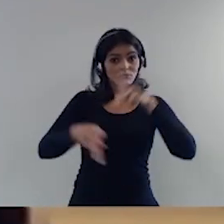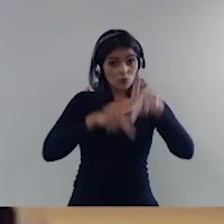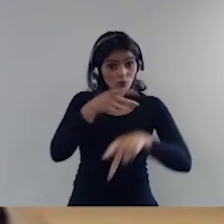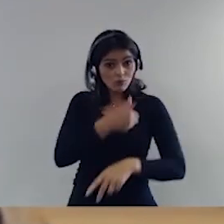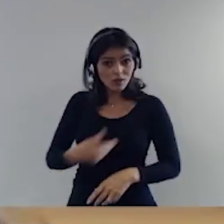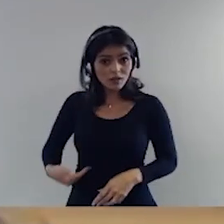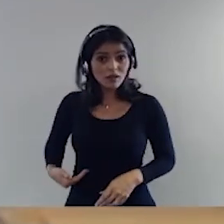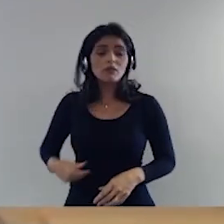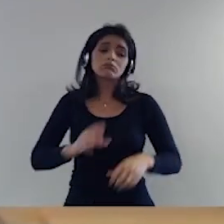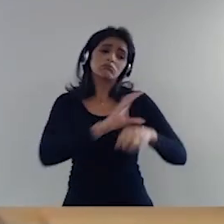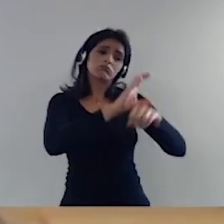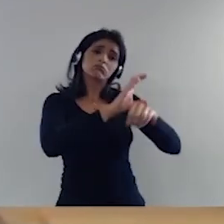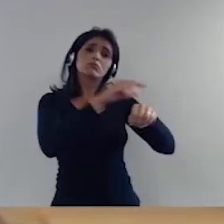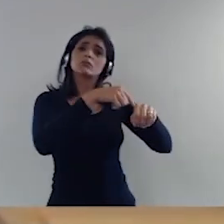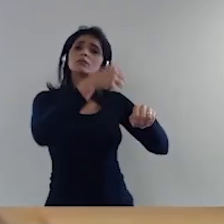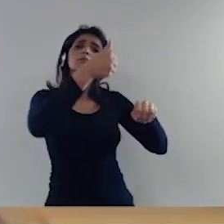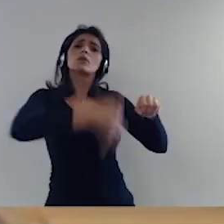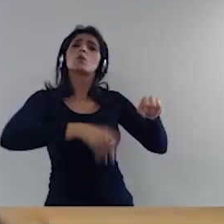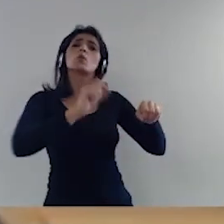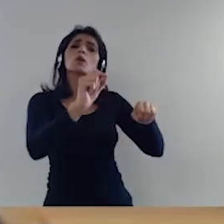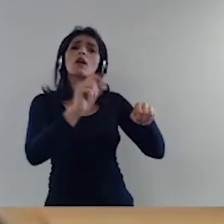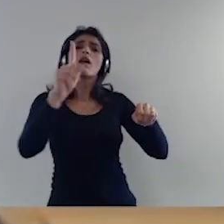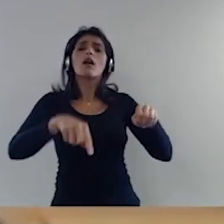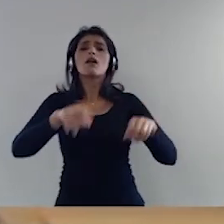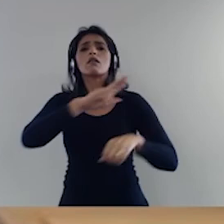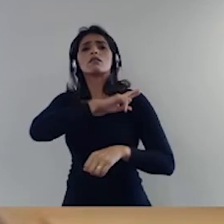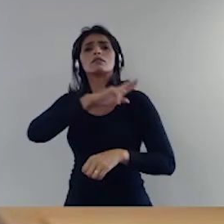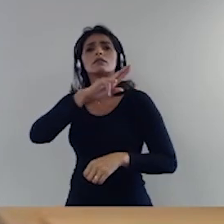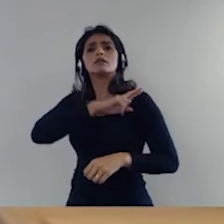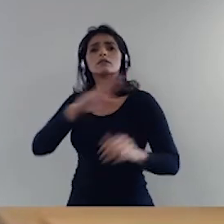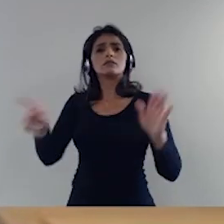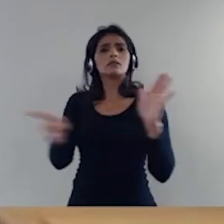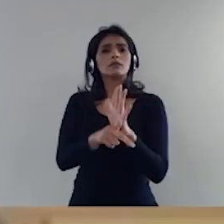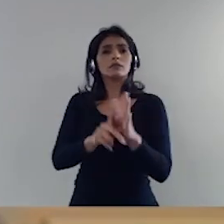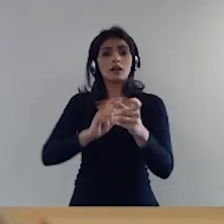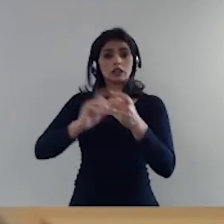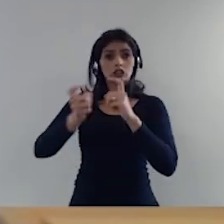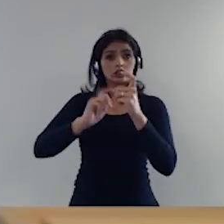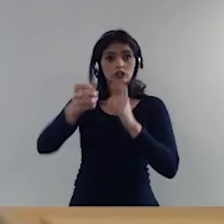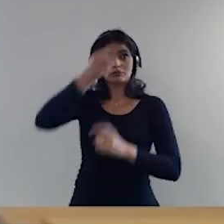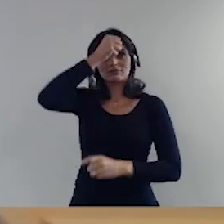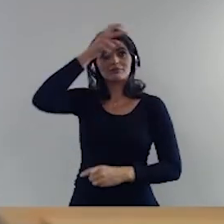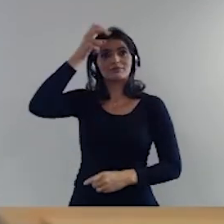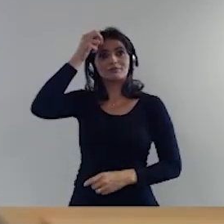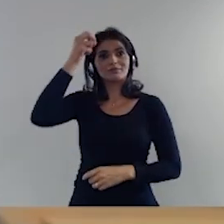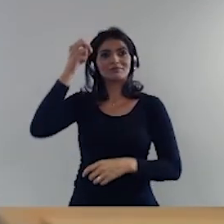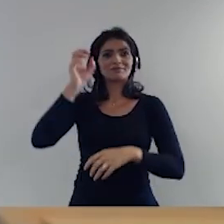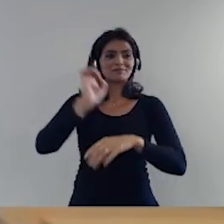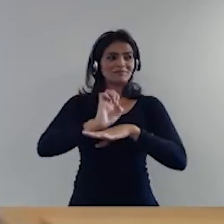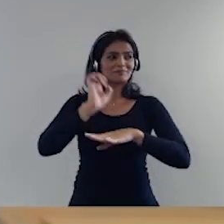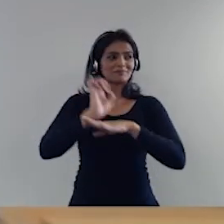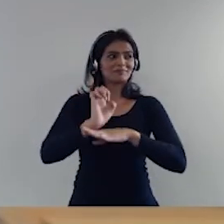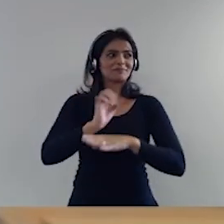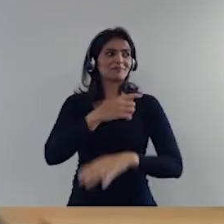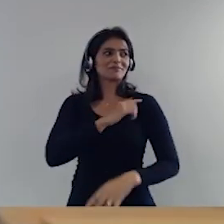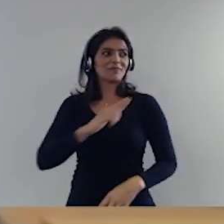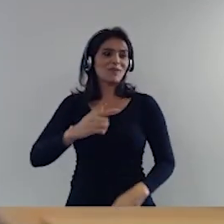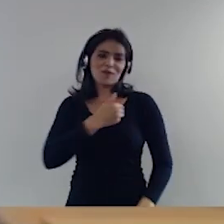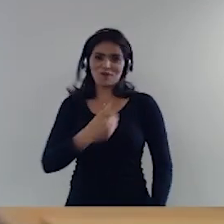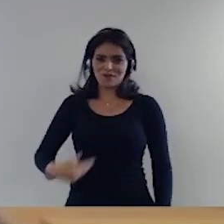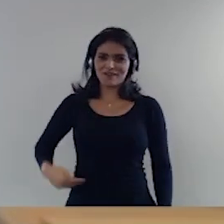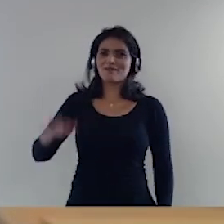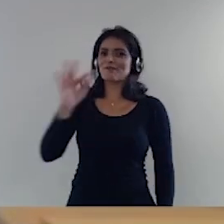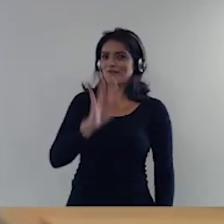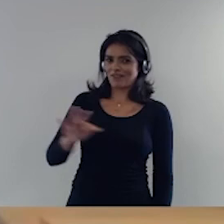pública, pela Constituição, ela tem competência administrativa comum e legislativa concorrente dos